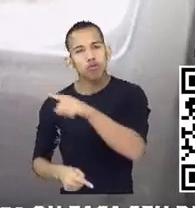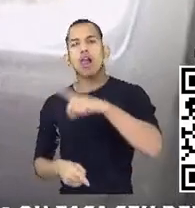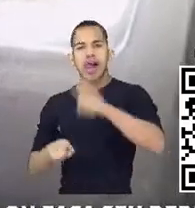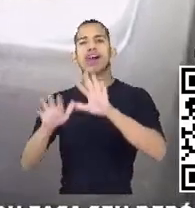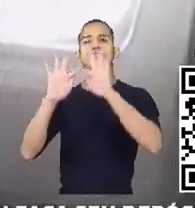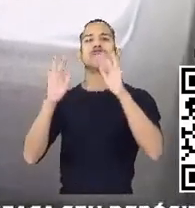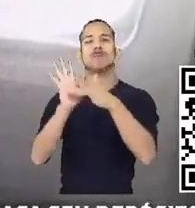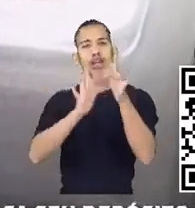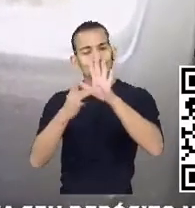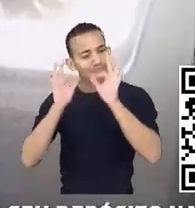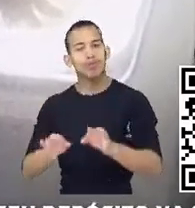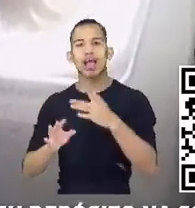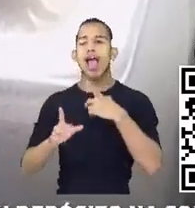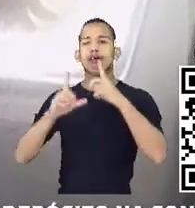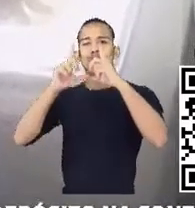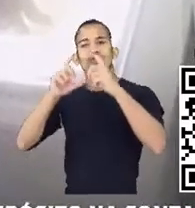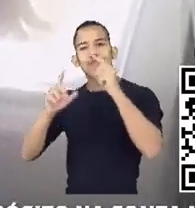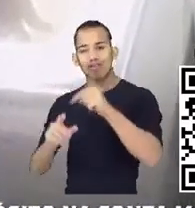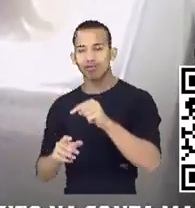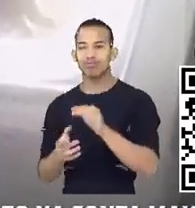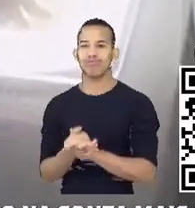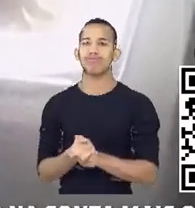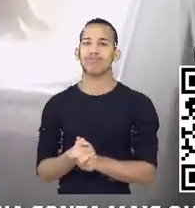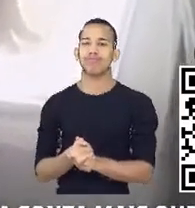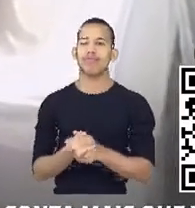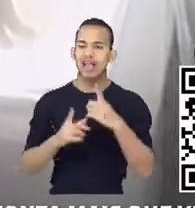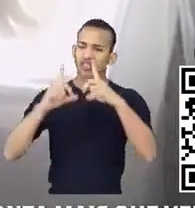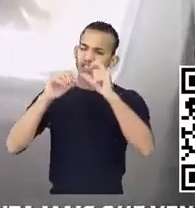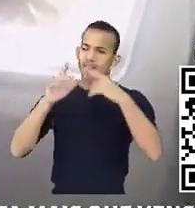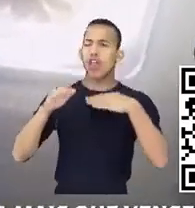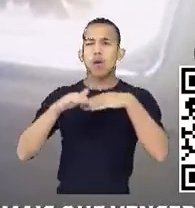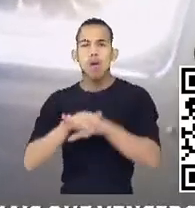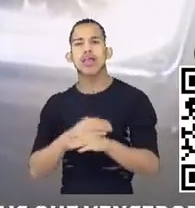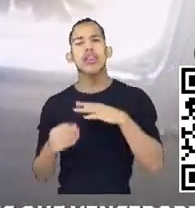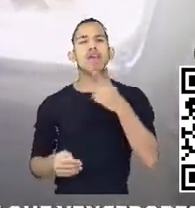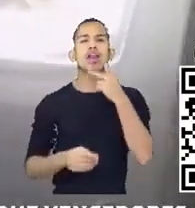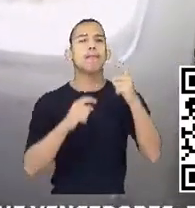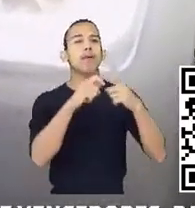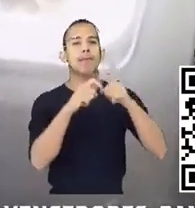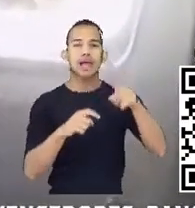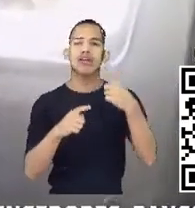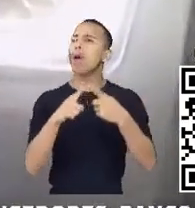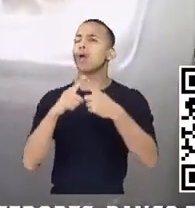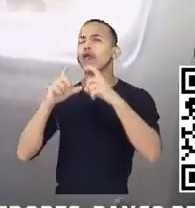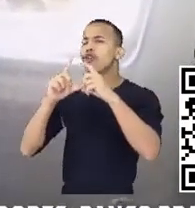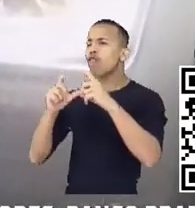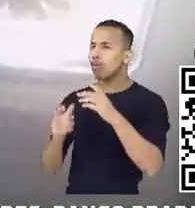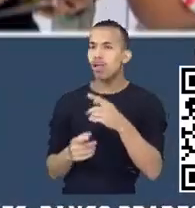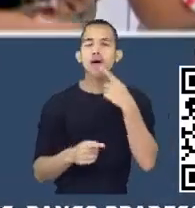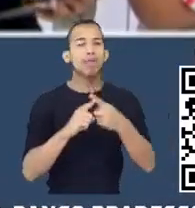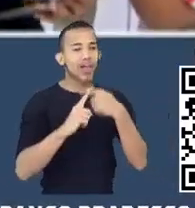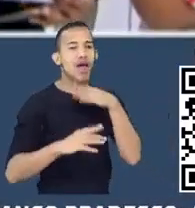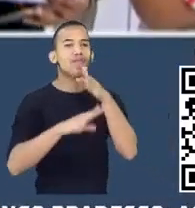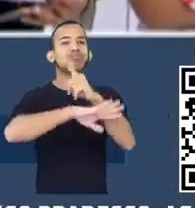Aí eu fui, tirei a foto. Tirei a foto e guardei. Eu disse ao médico. O médico chegou e disse assim: por que você está tirando a foto? Eu disse: porque eu vou testemunhar